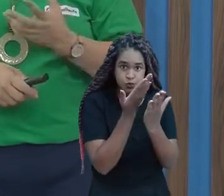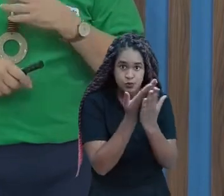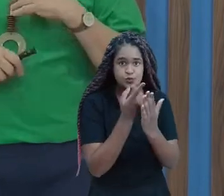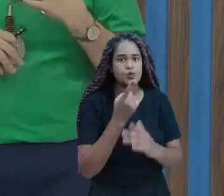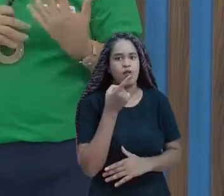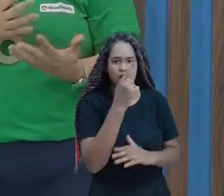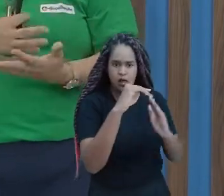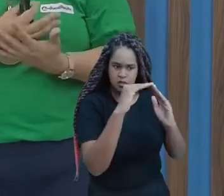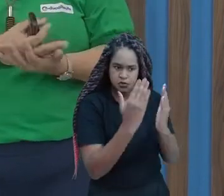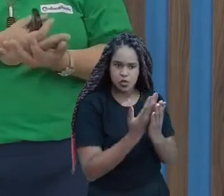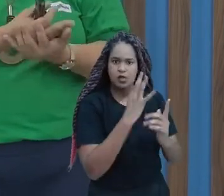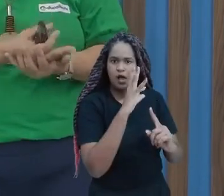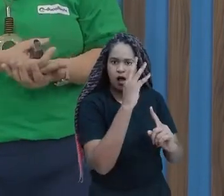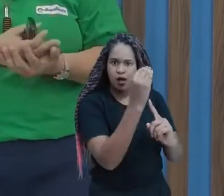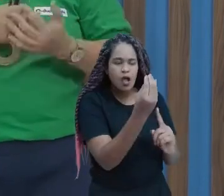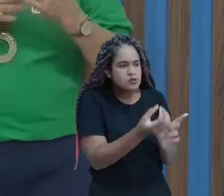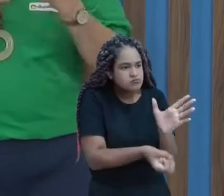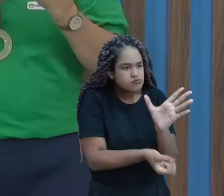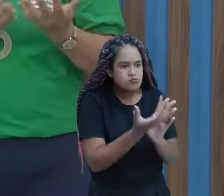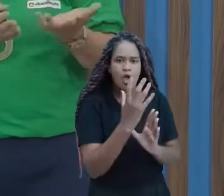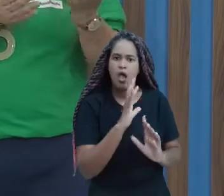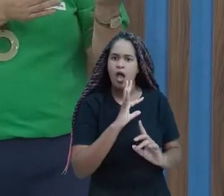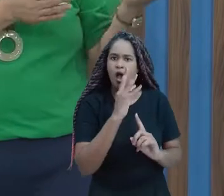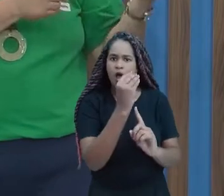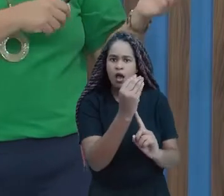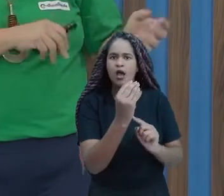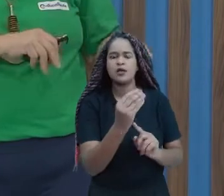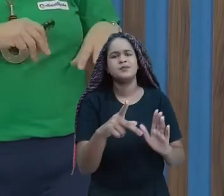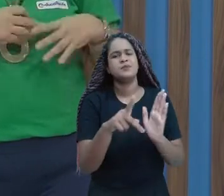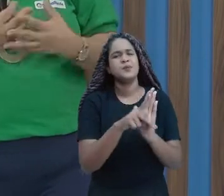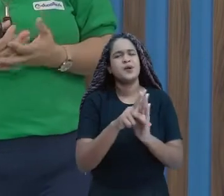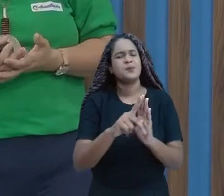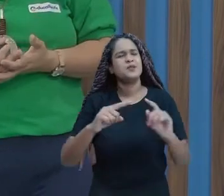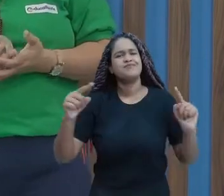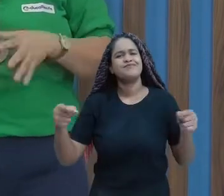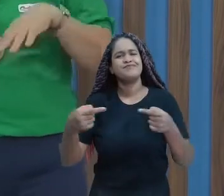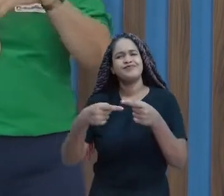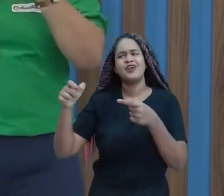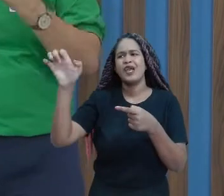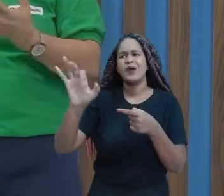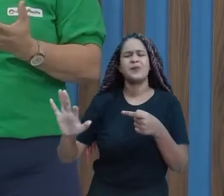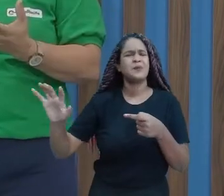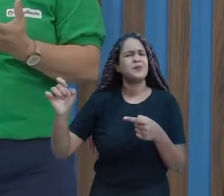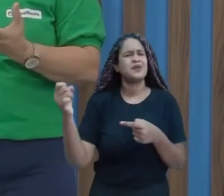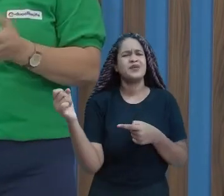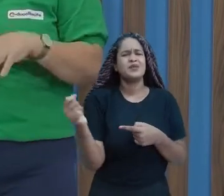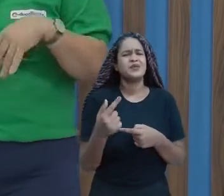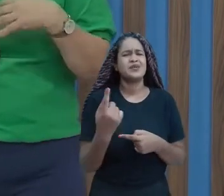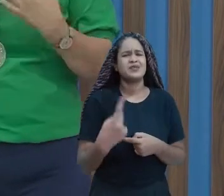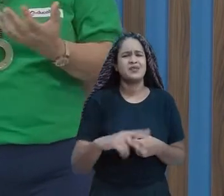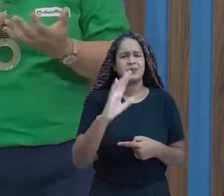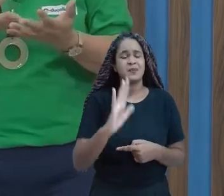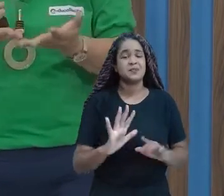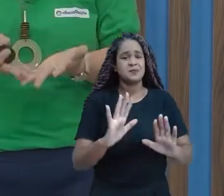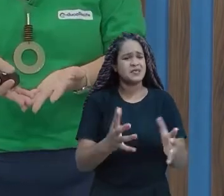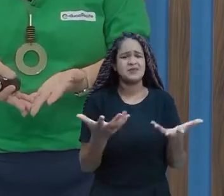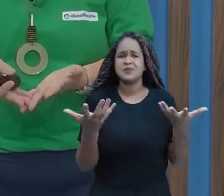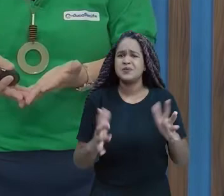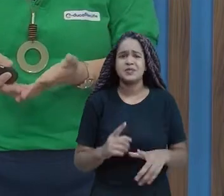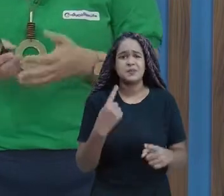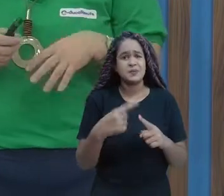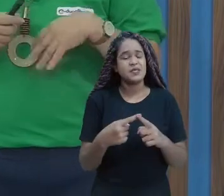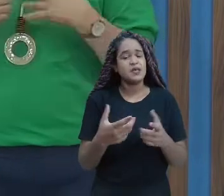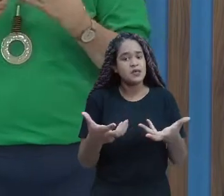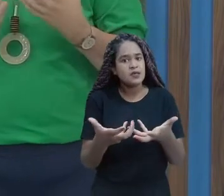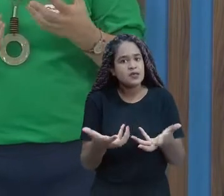de Belas Artes e produziam uma arte que era mais europeia do que brasileira. E aí eles queriam romper com isso, eles queriam uma arte que fosse mais